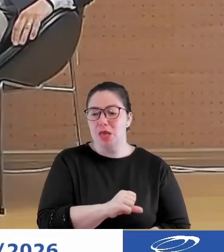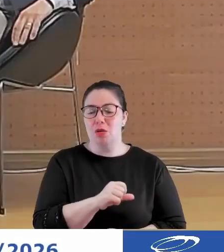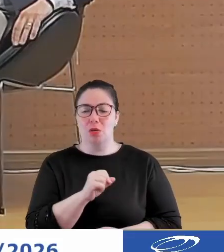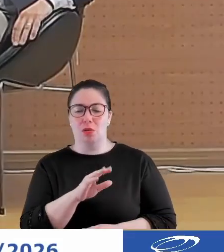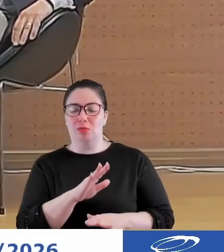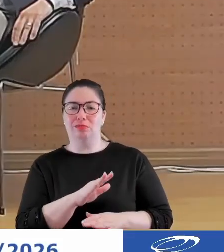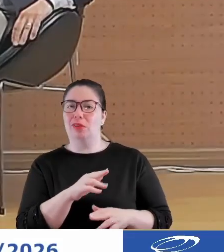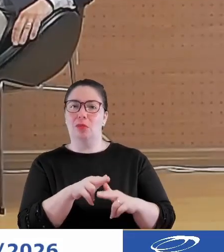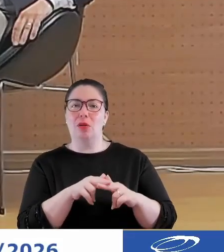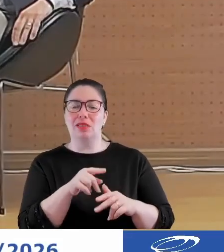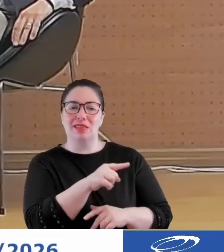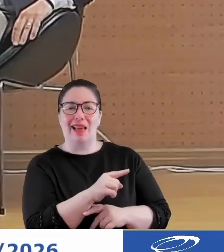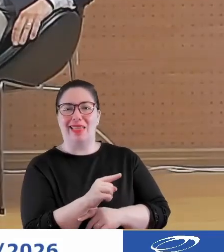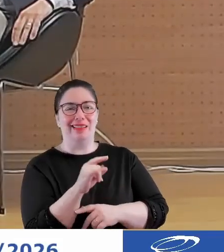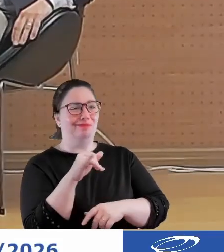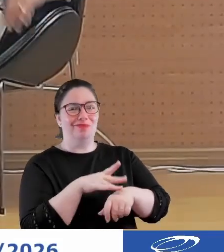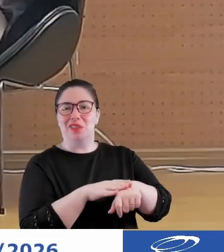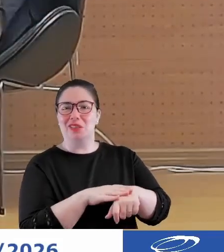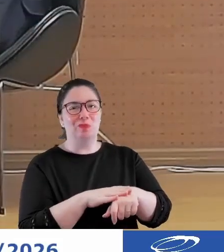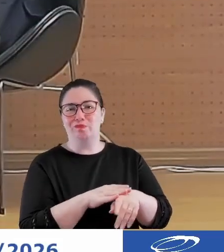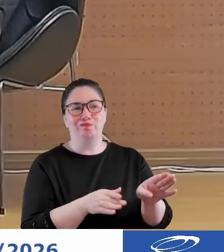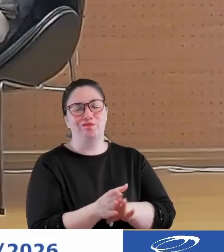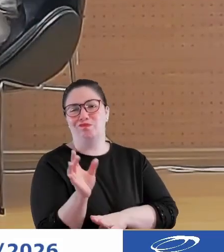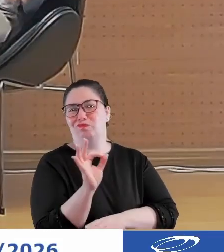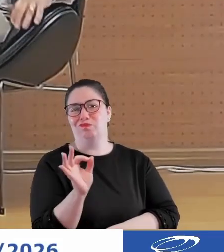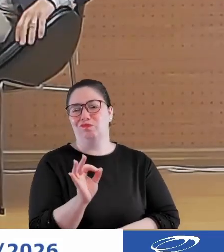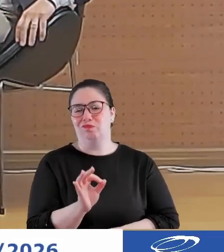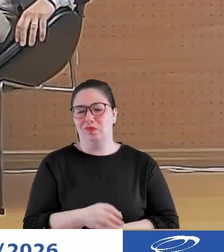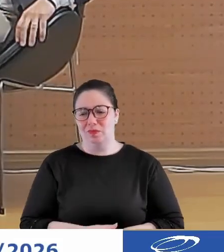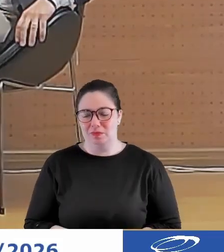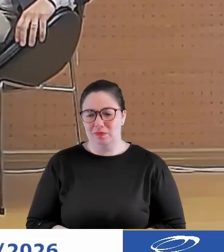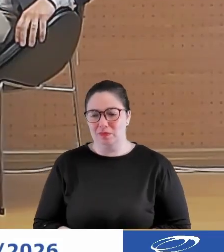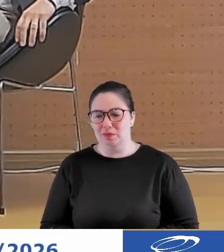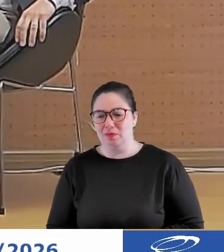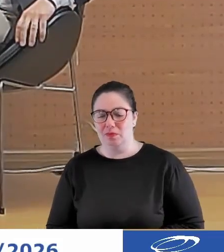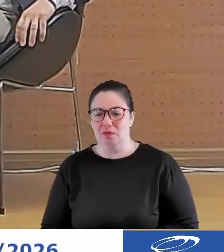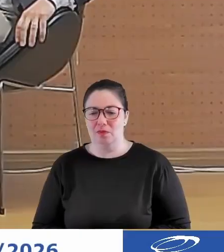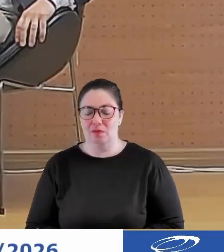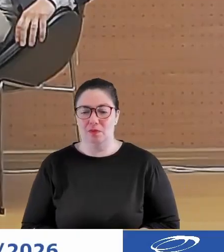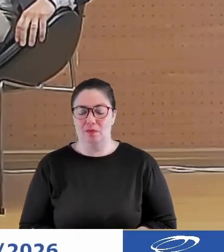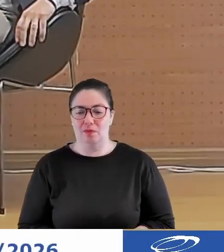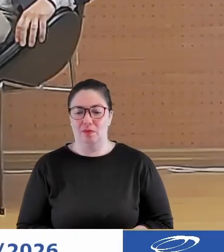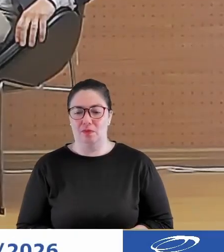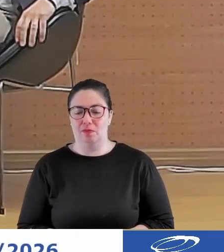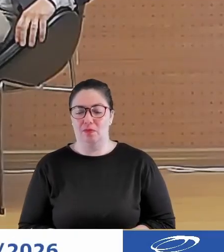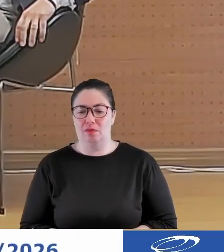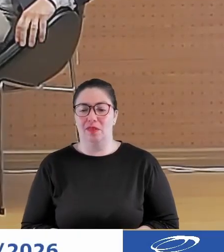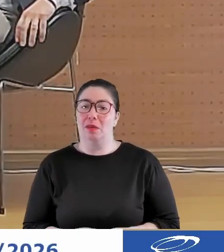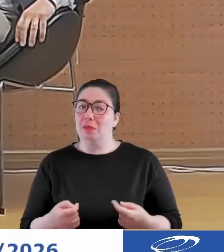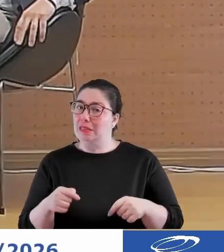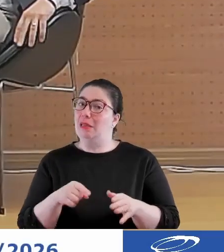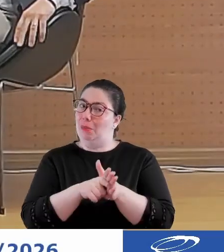de infecção. Então, é uma coisa que realmente a gente deve ainda manter como tema de pesquisa, ainda está